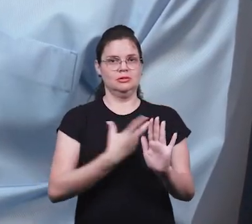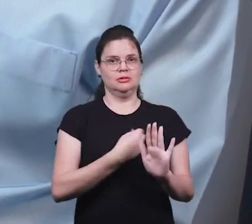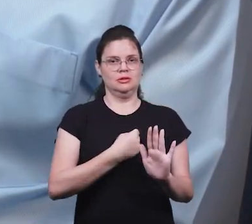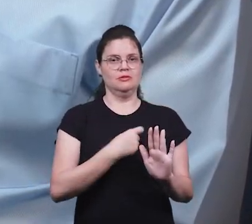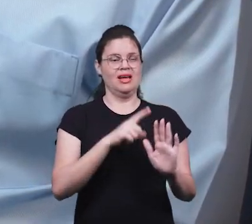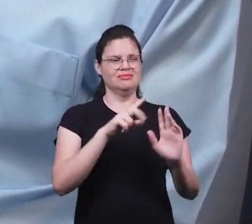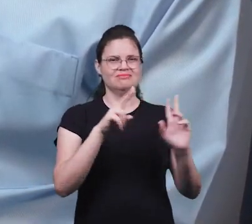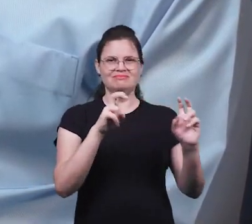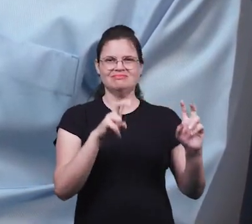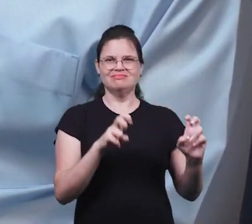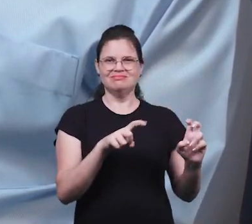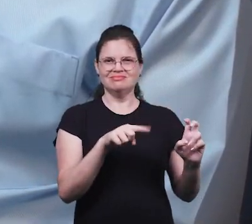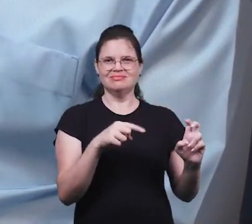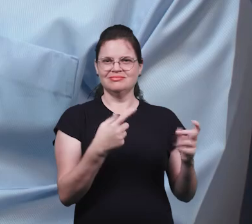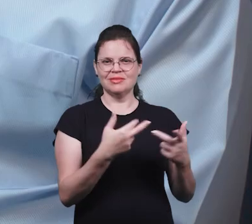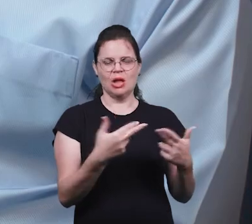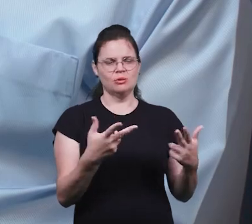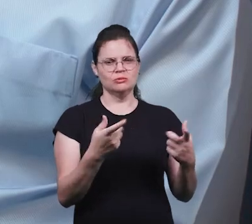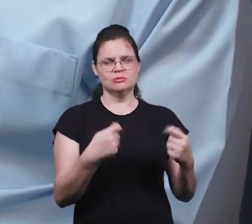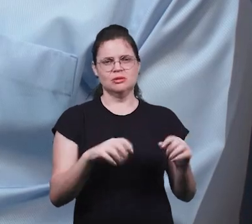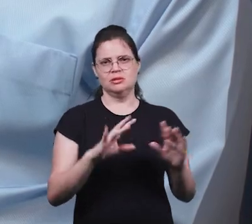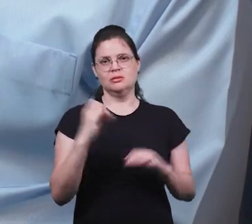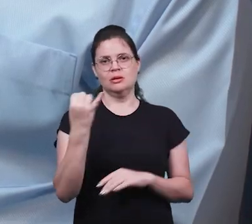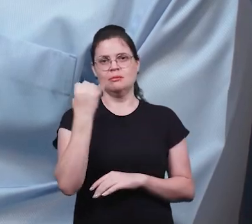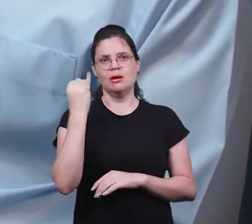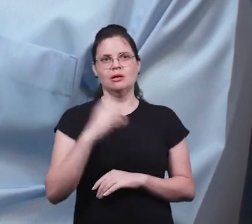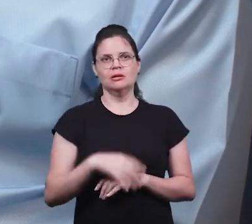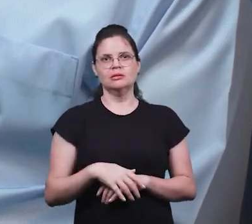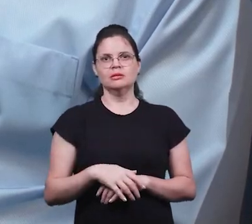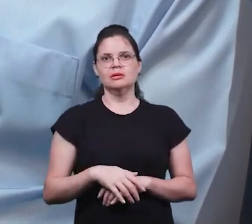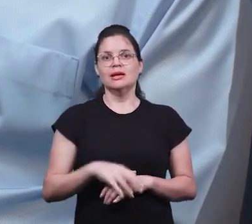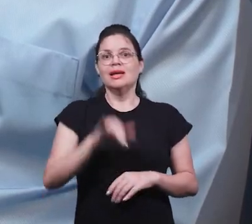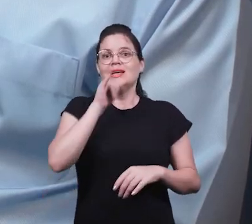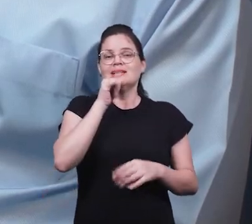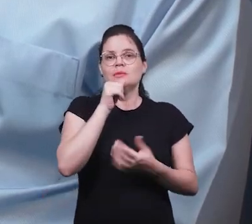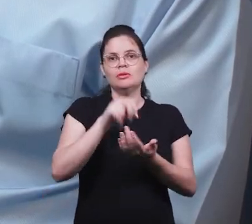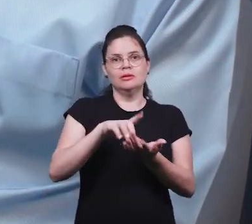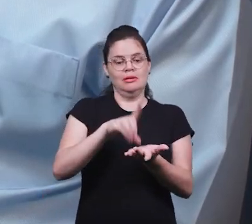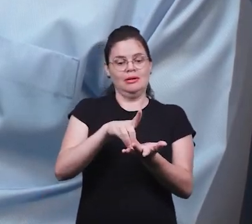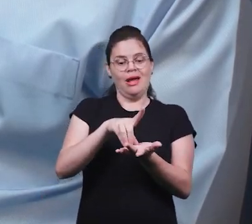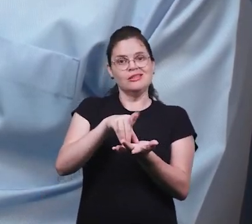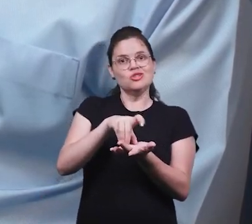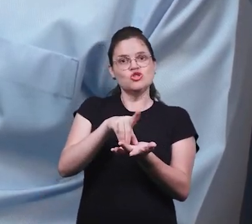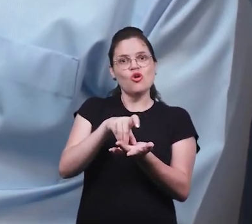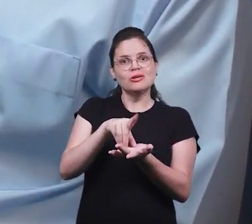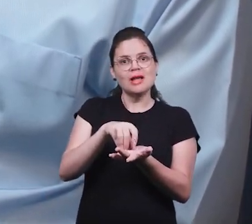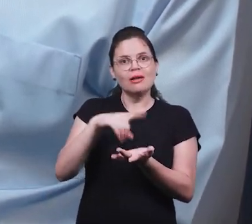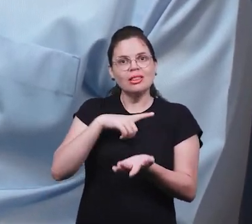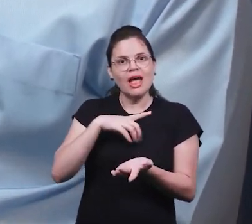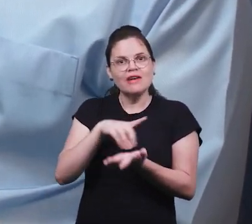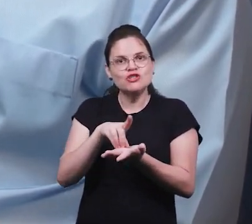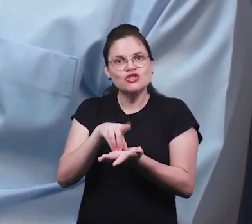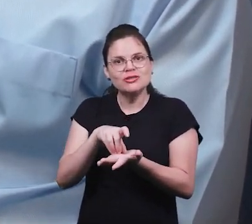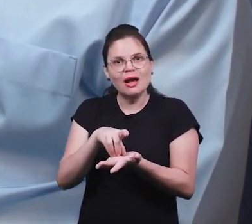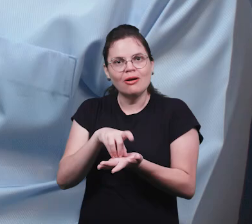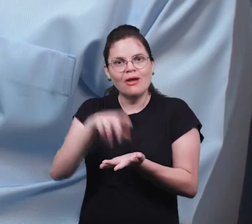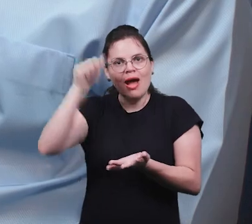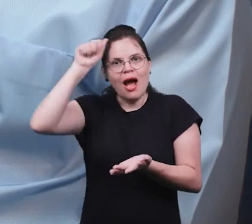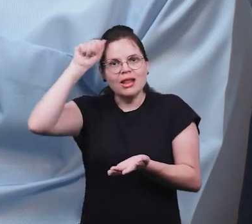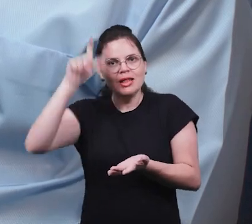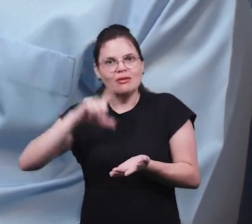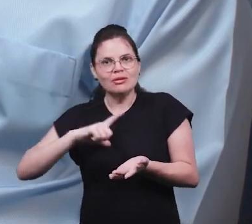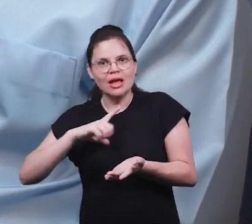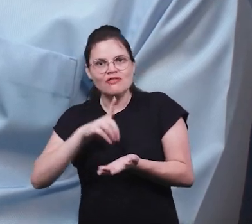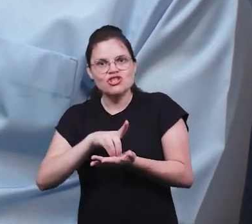que importa para Deus, né? Vocês não vão tratar dos dinossauros? Adão viveu no tempo do dinossauro ou não viveu no tempo do dinossauro? Olha, o